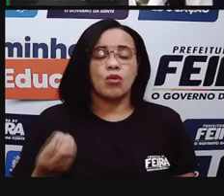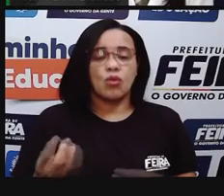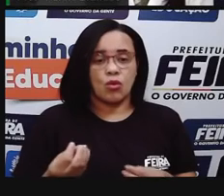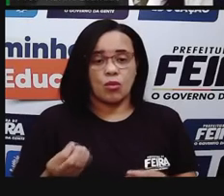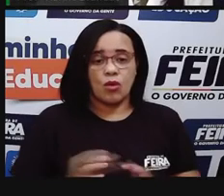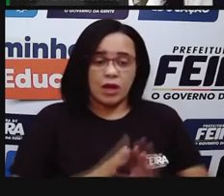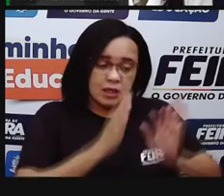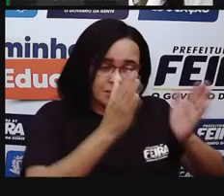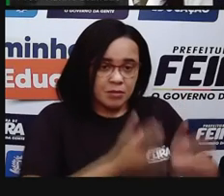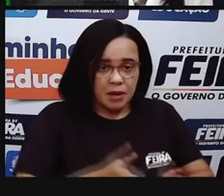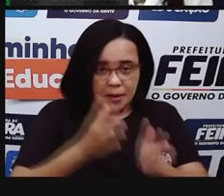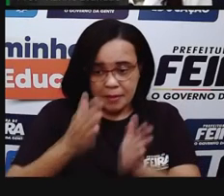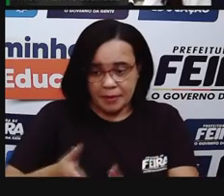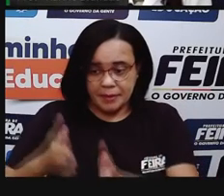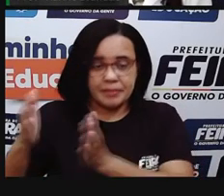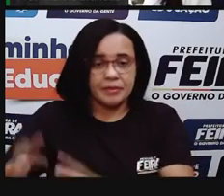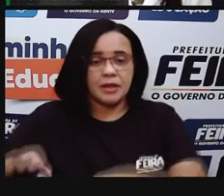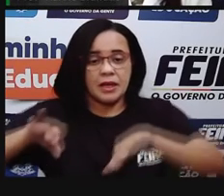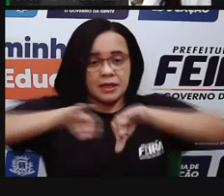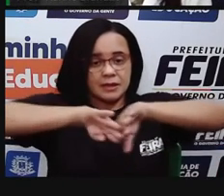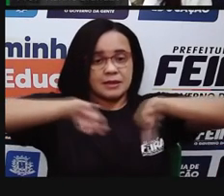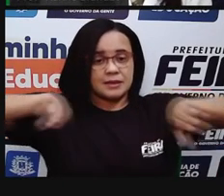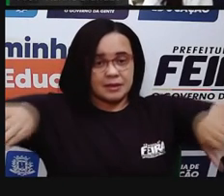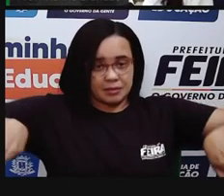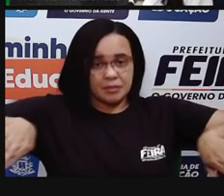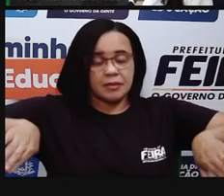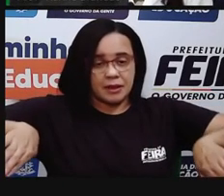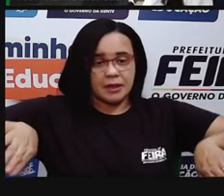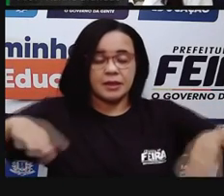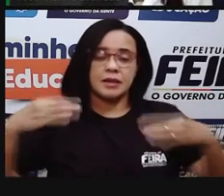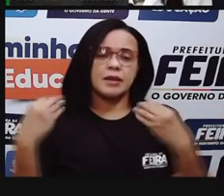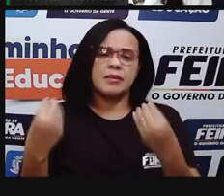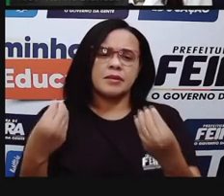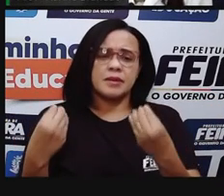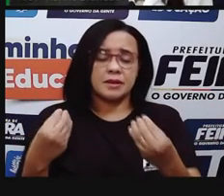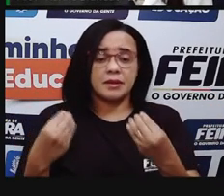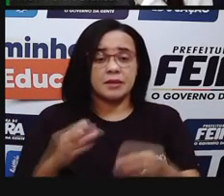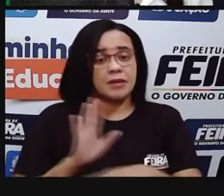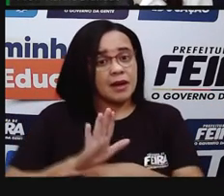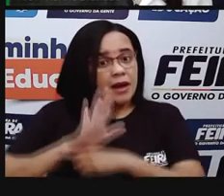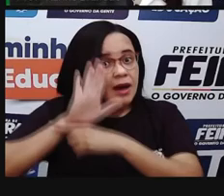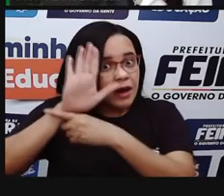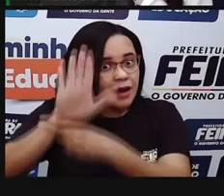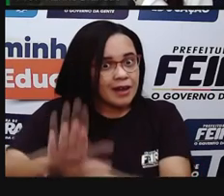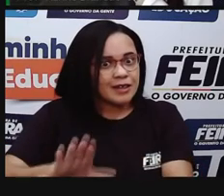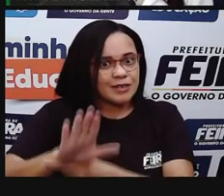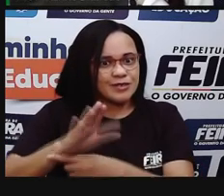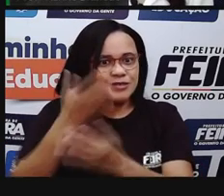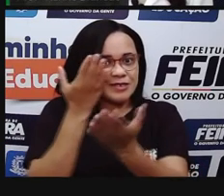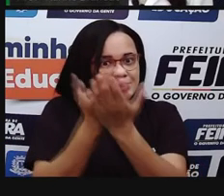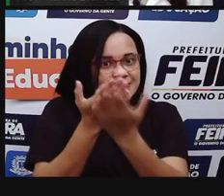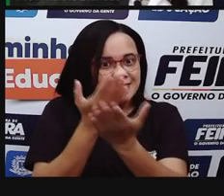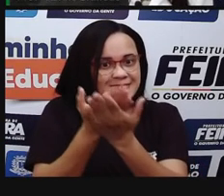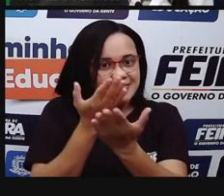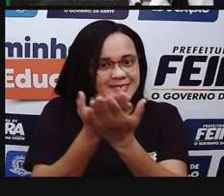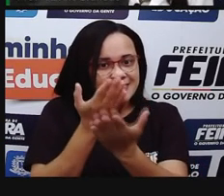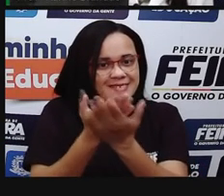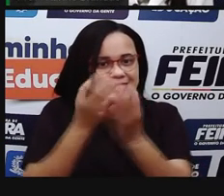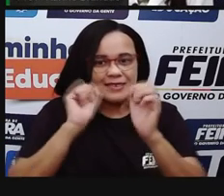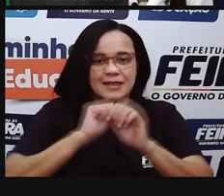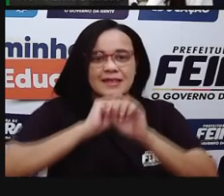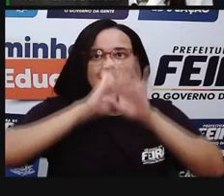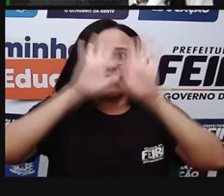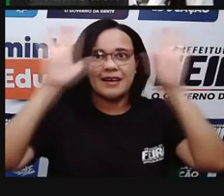Por que faz essa separação, Pro? Para que a gente consiga estudar. E principalmente para eu que estudo aqui, estou estudando aqui,